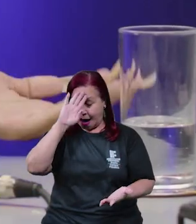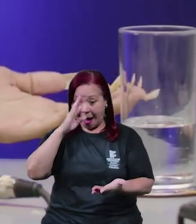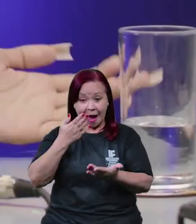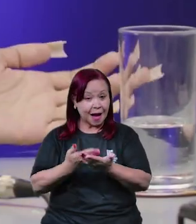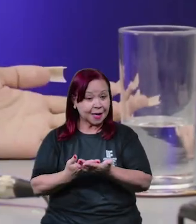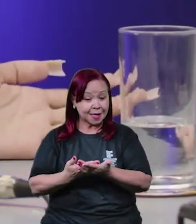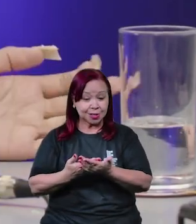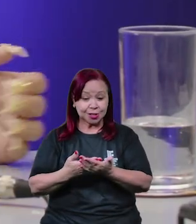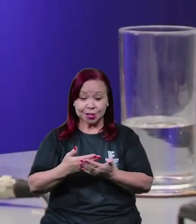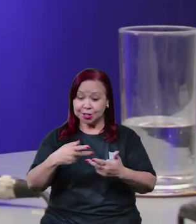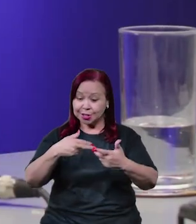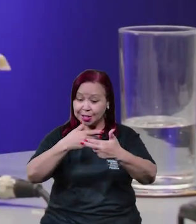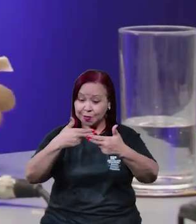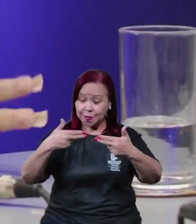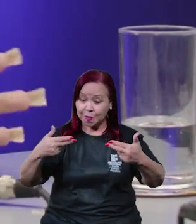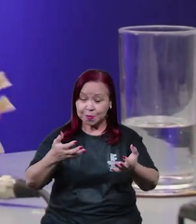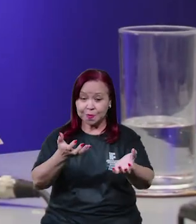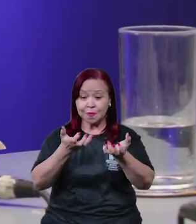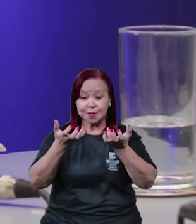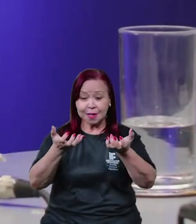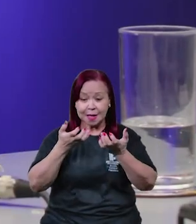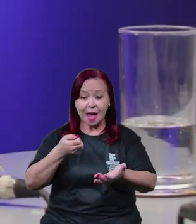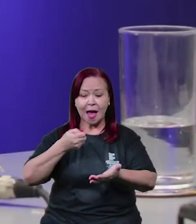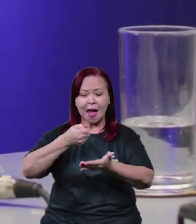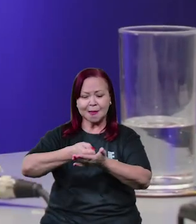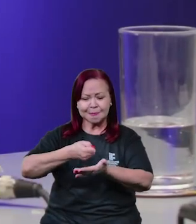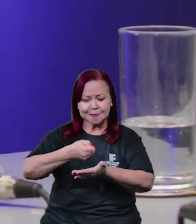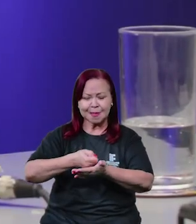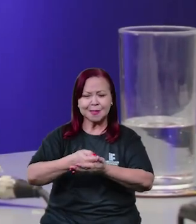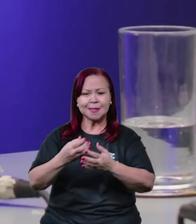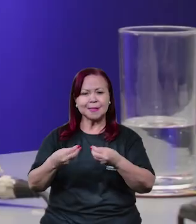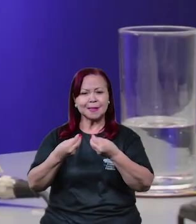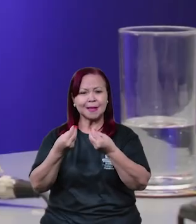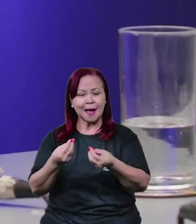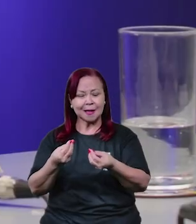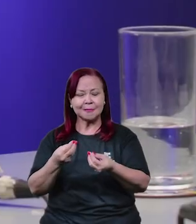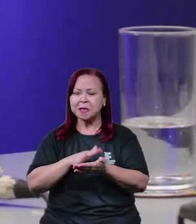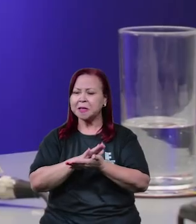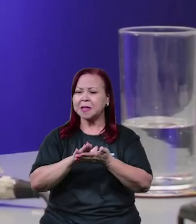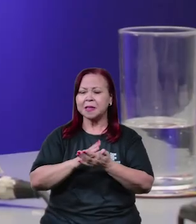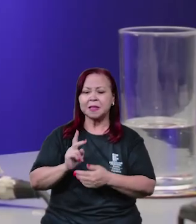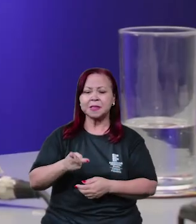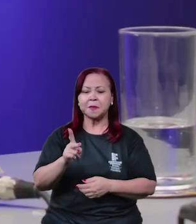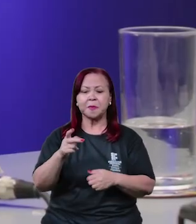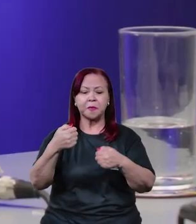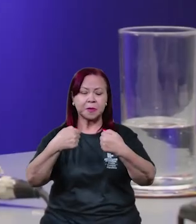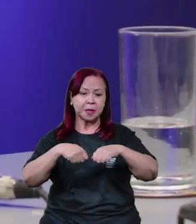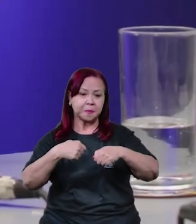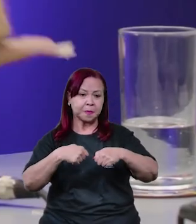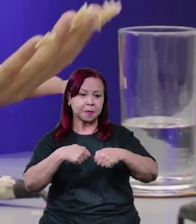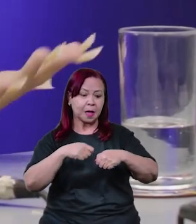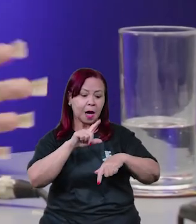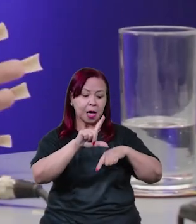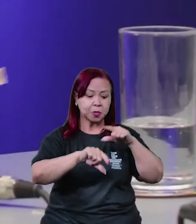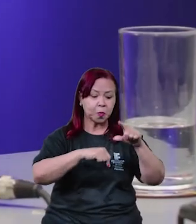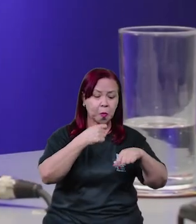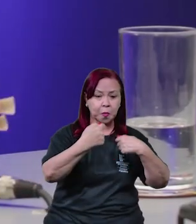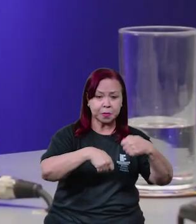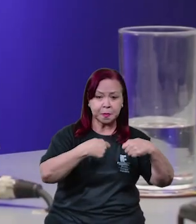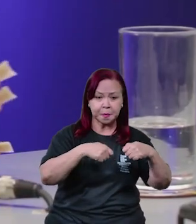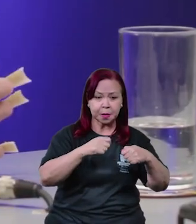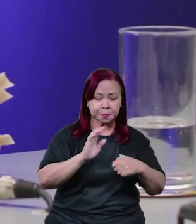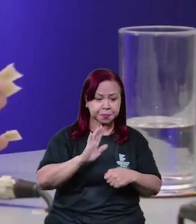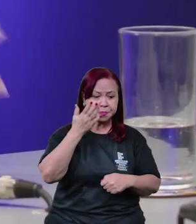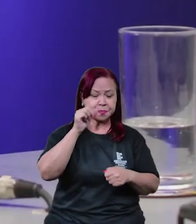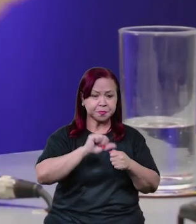acredite nas coisas que você faz, se dedique, que nem sempre o que você precisou, a escolha que você precisou